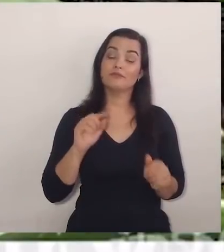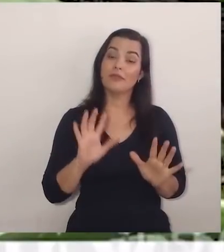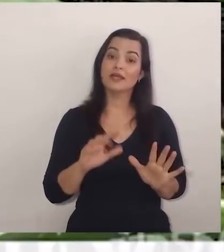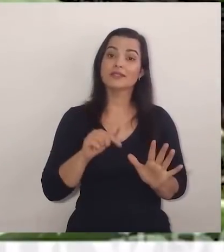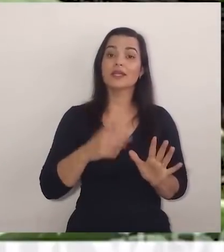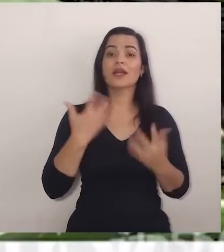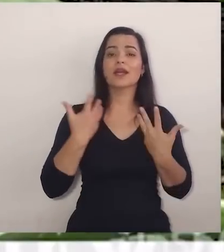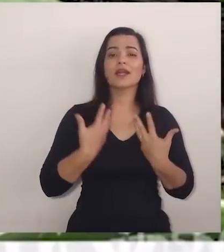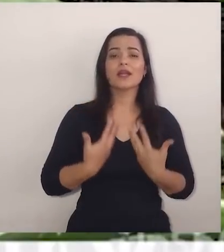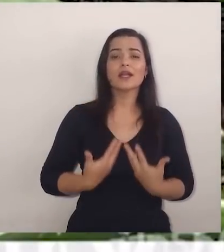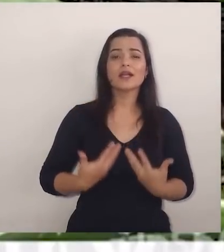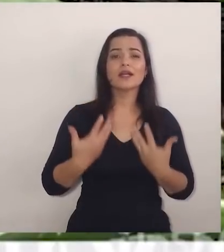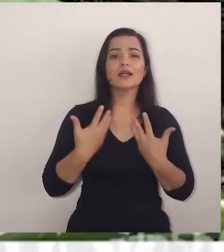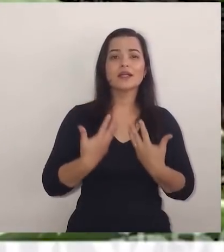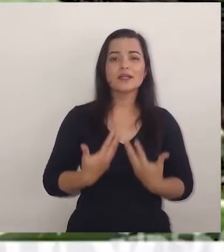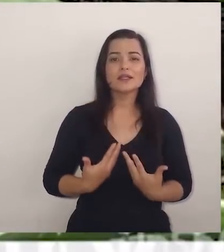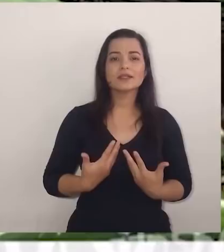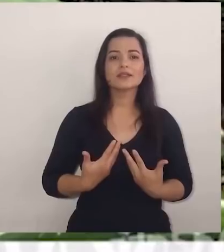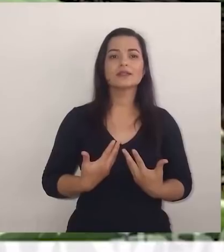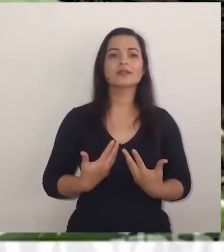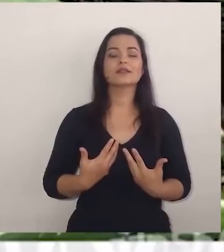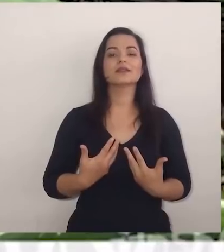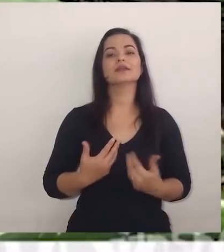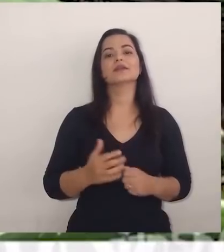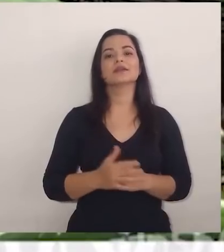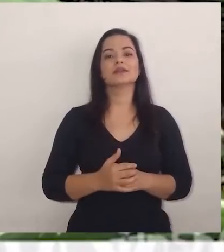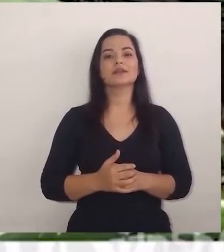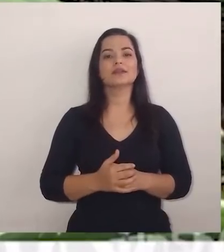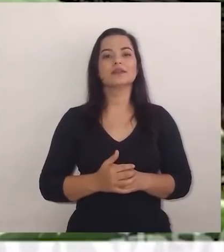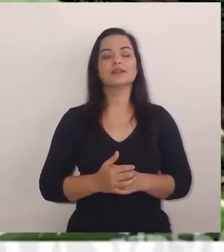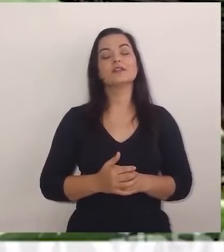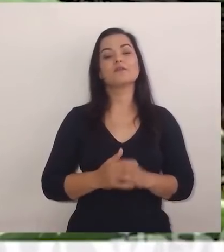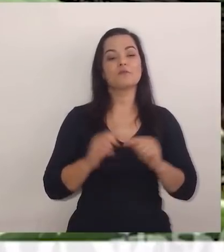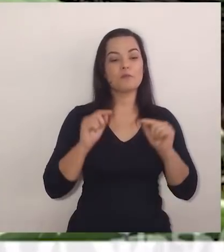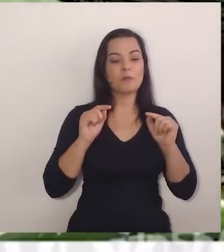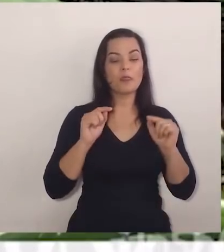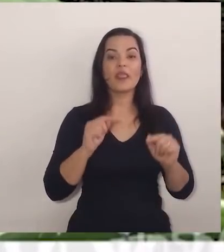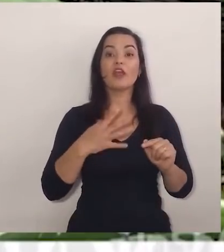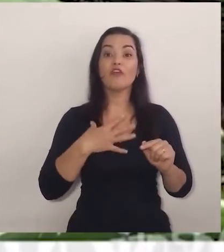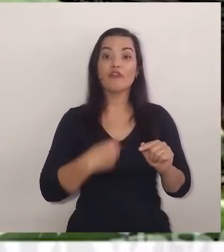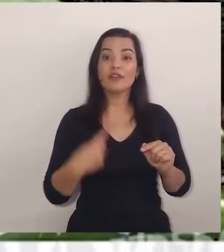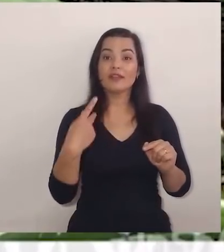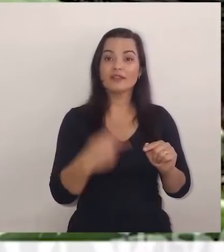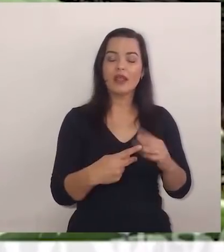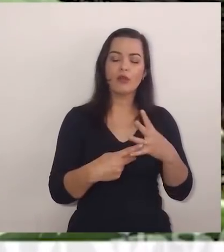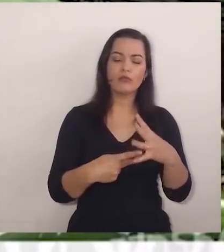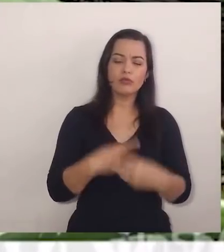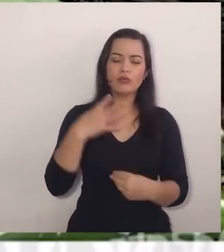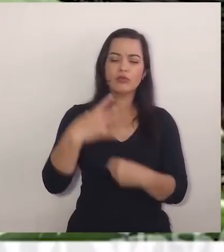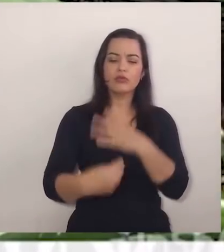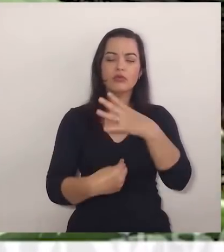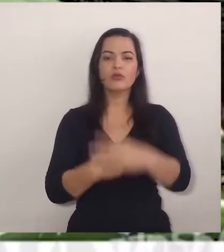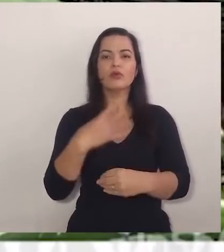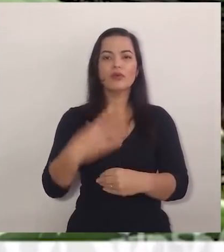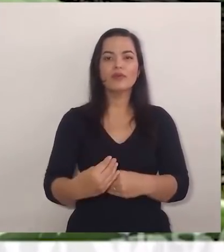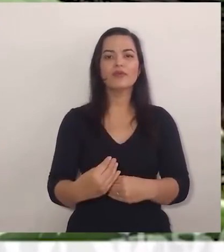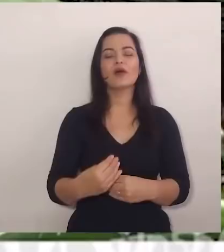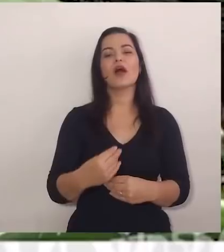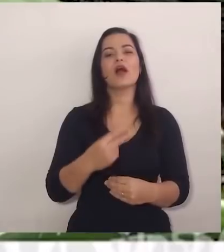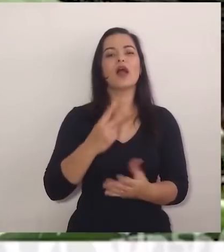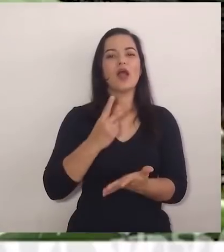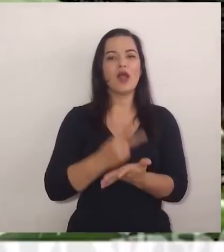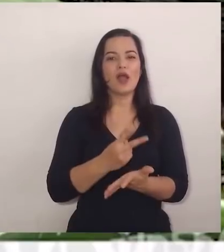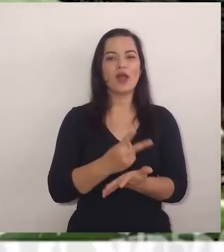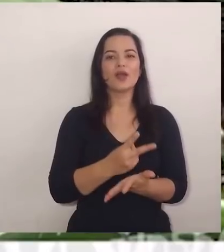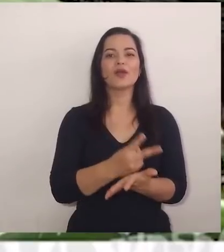da galinha da Angola, suas descendentes ciscam por vários cantos do planeta, agitando a